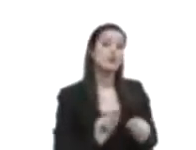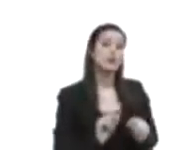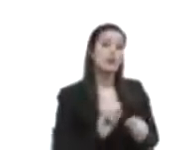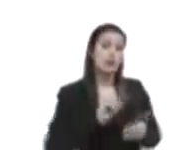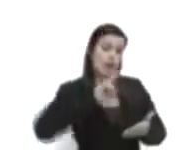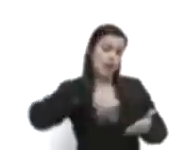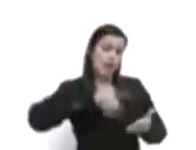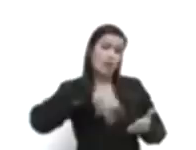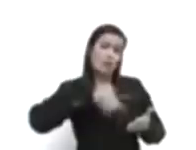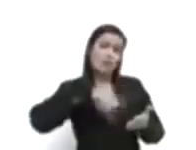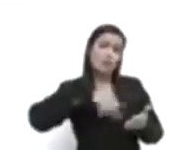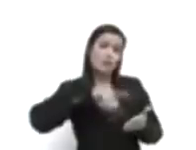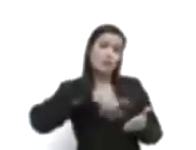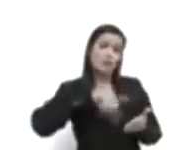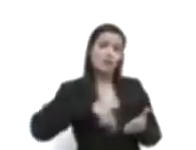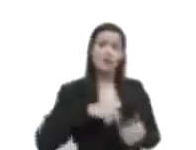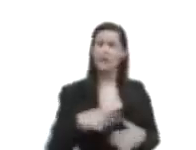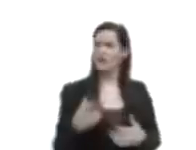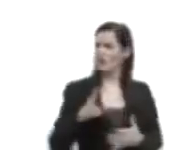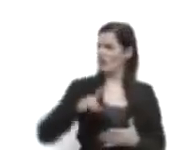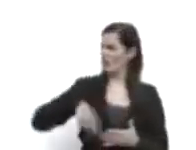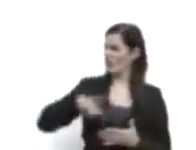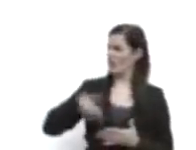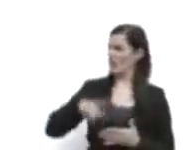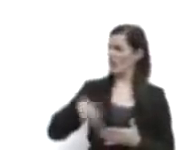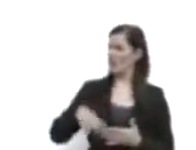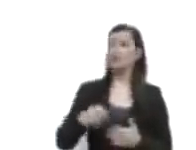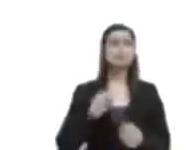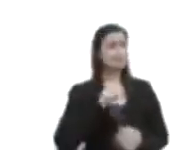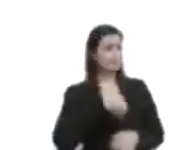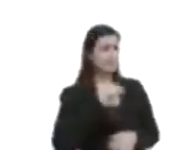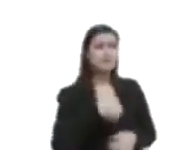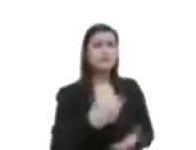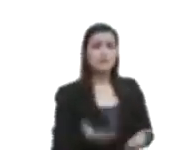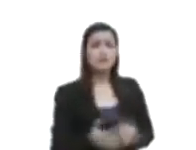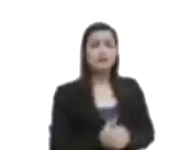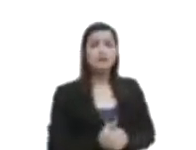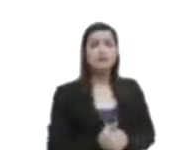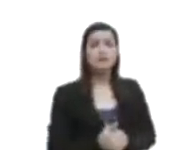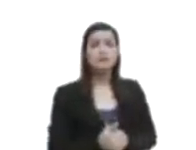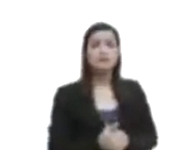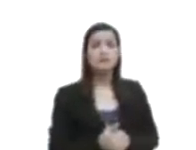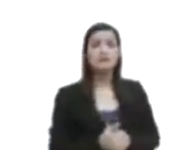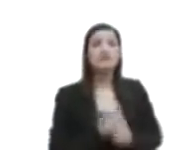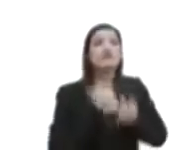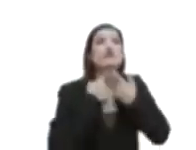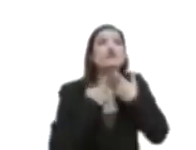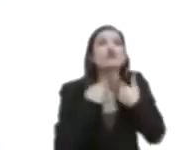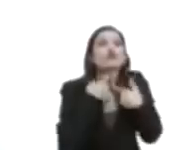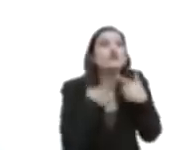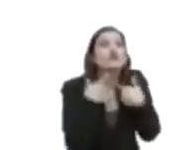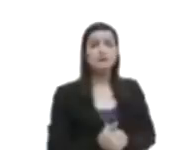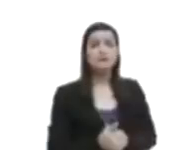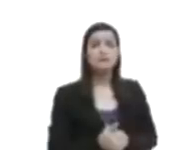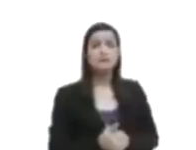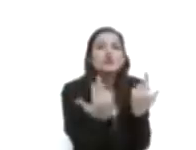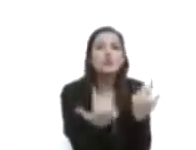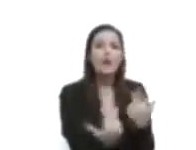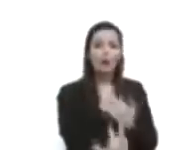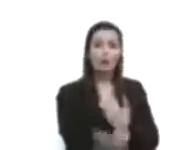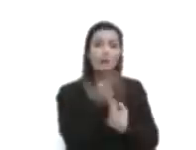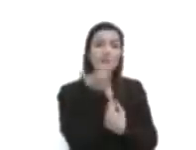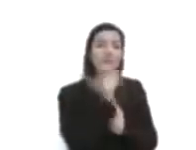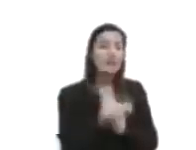Leitura, é como está lá em 1 Pedro, desejai ardentemente, como crianças recém-nascidas, o